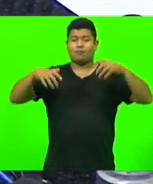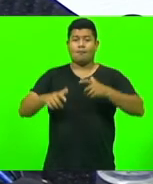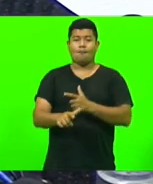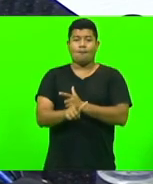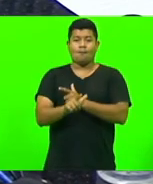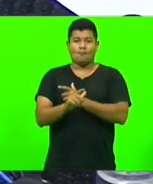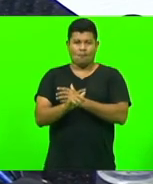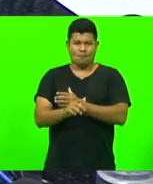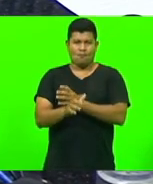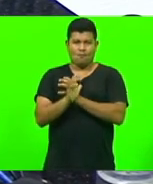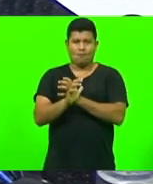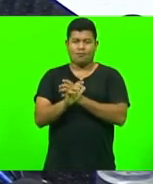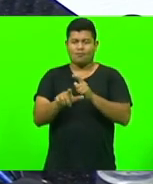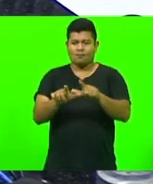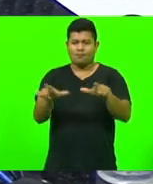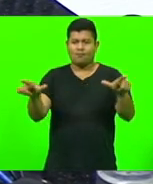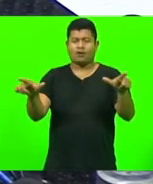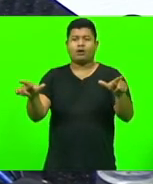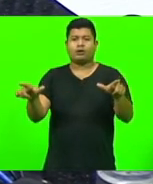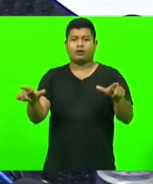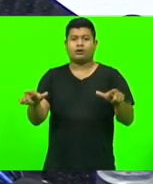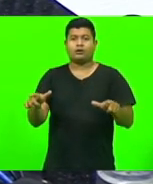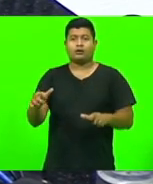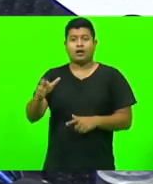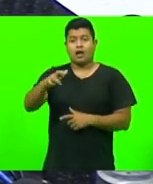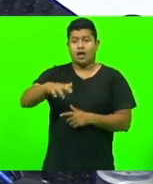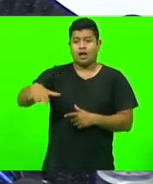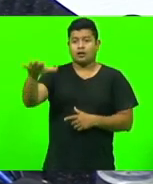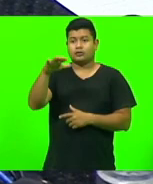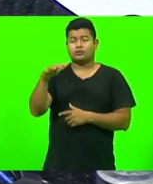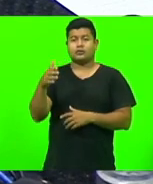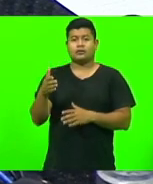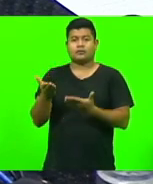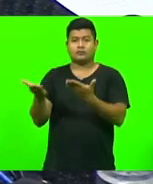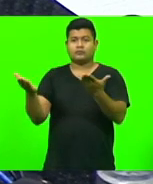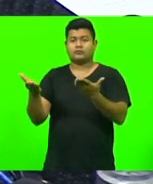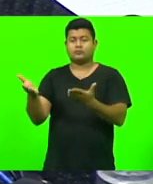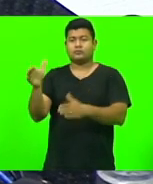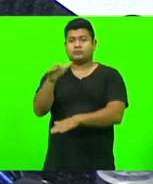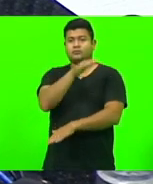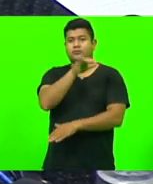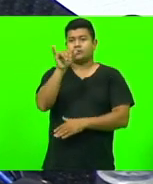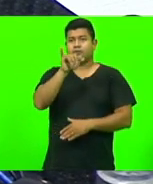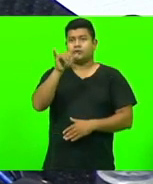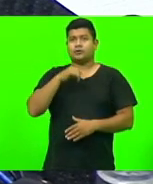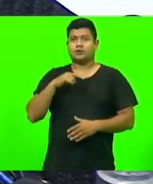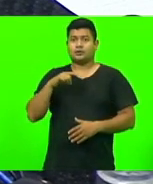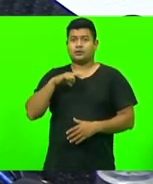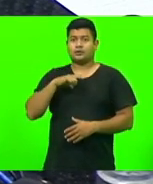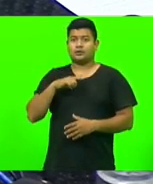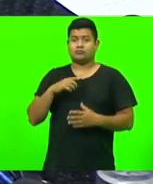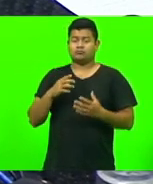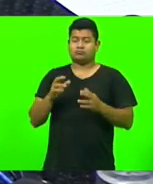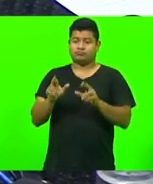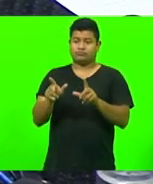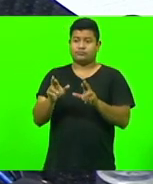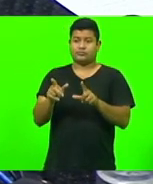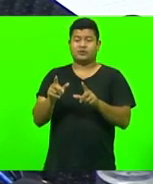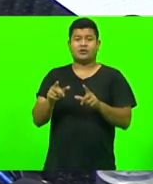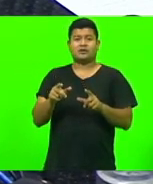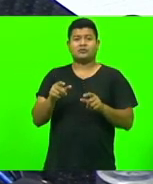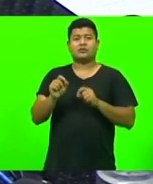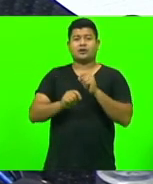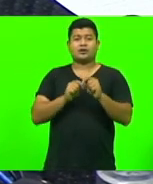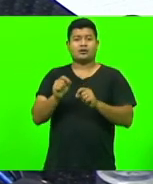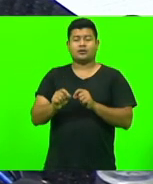eu falo da nossa região, a região do Vale, ela é diferente, ela é muito assolada por esses eventos climáticos